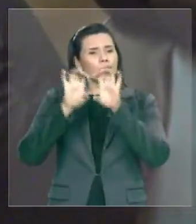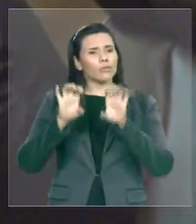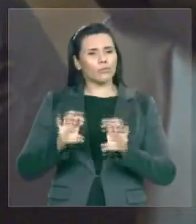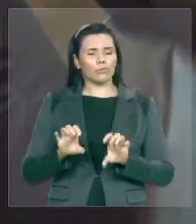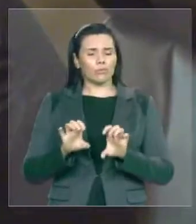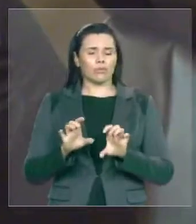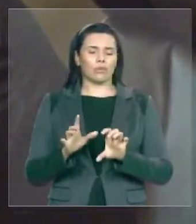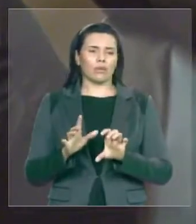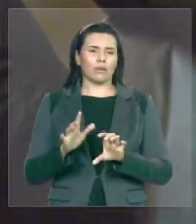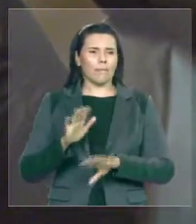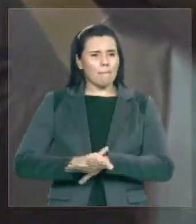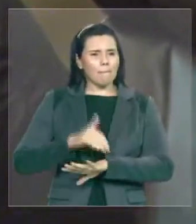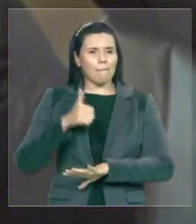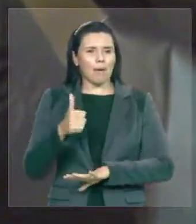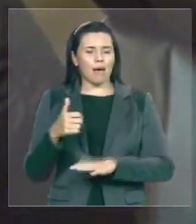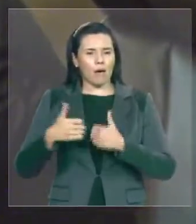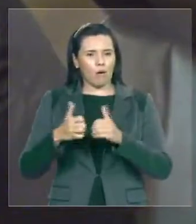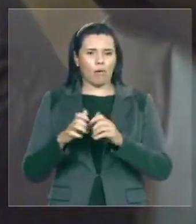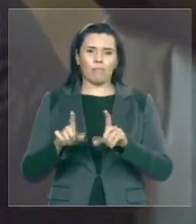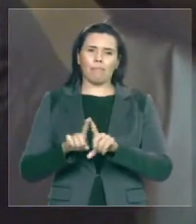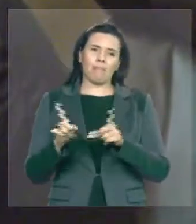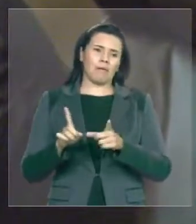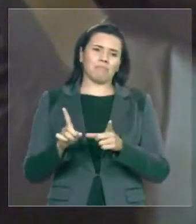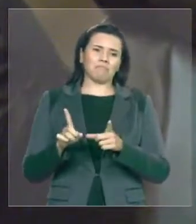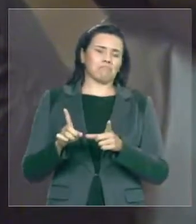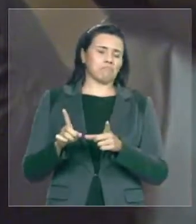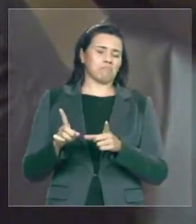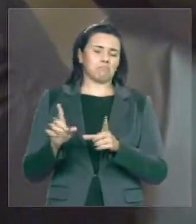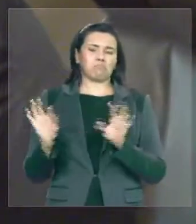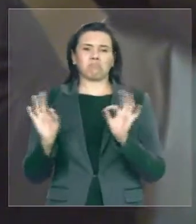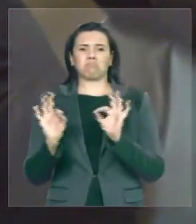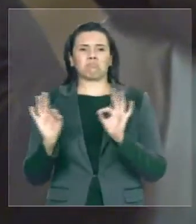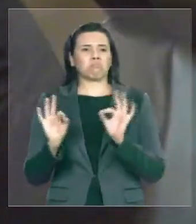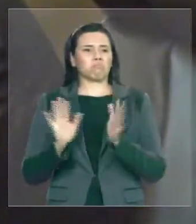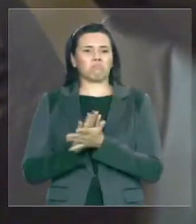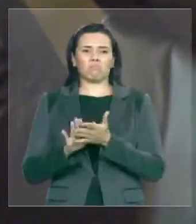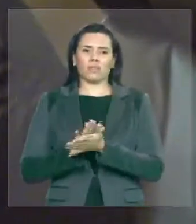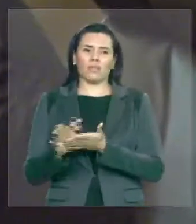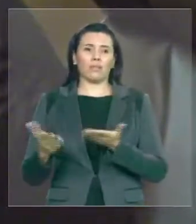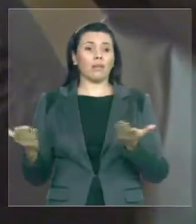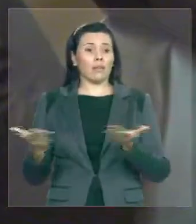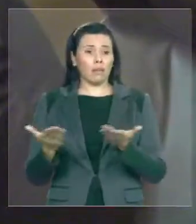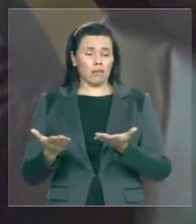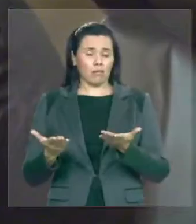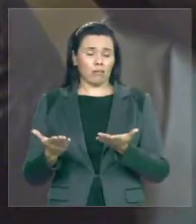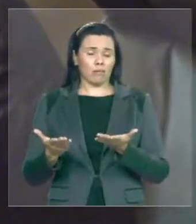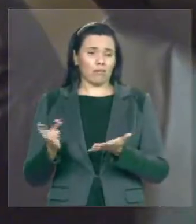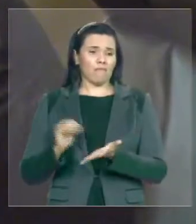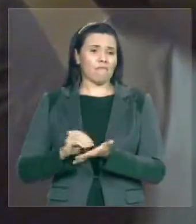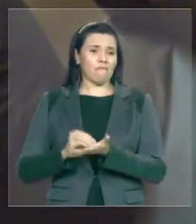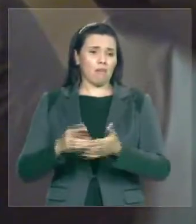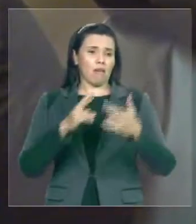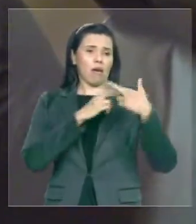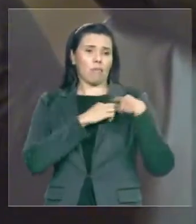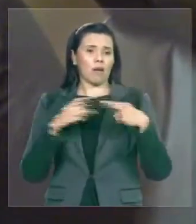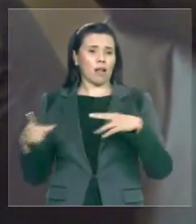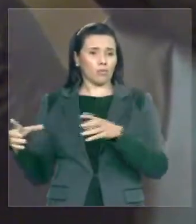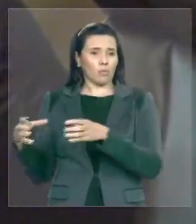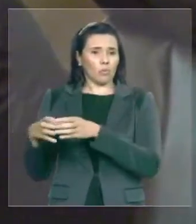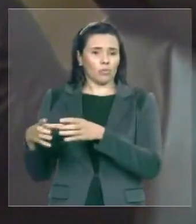e não fizeram isso. E agora, de forma irresponsável, eles querem entrar com uma ação na